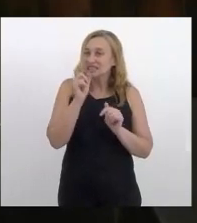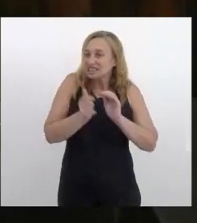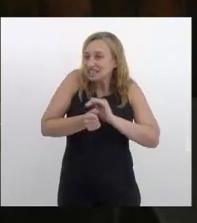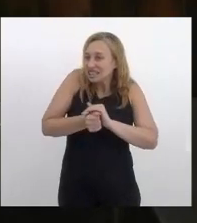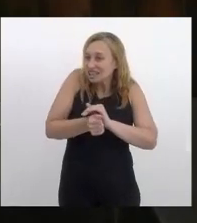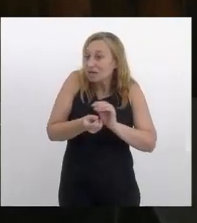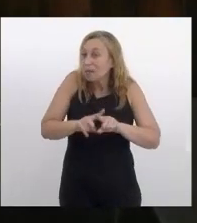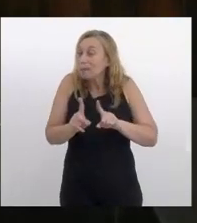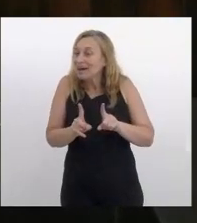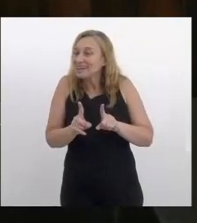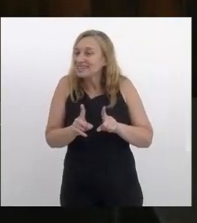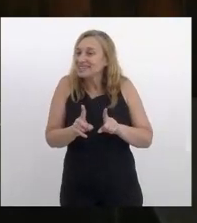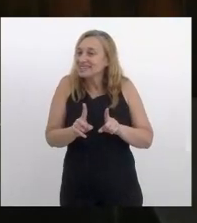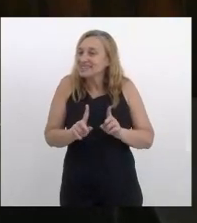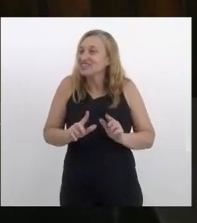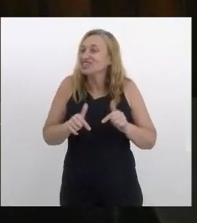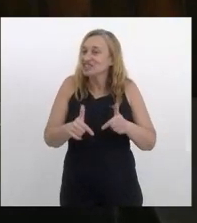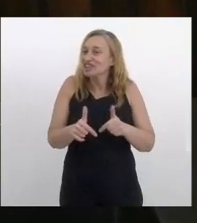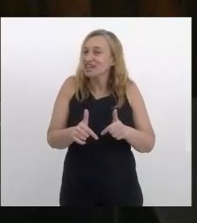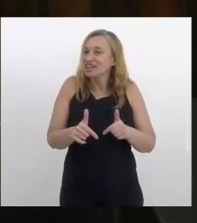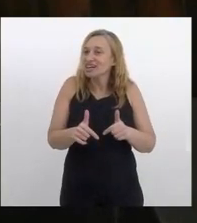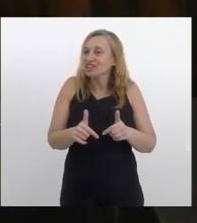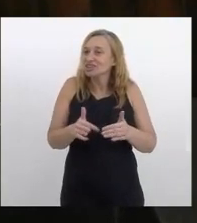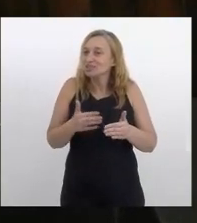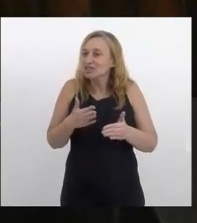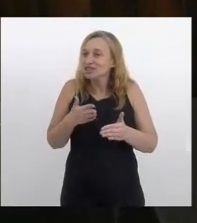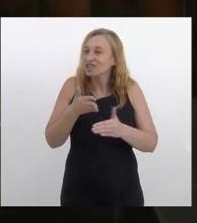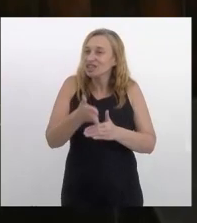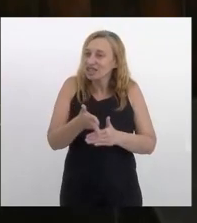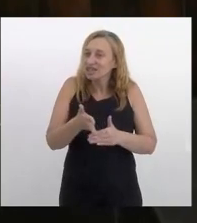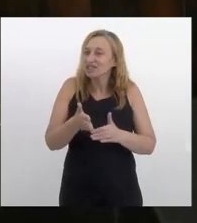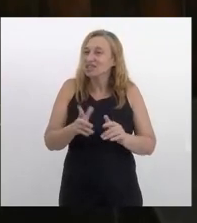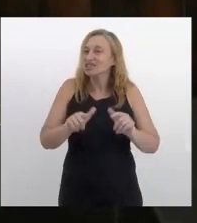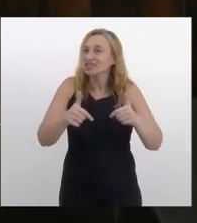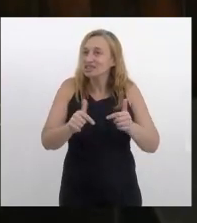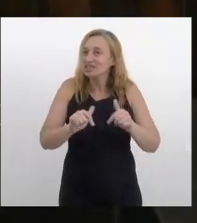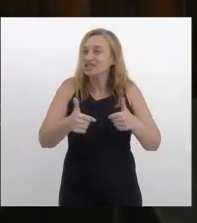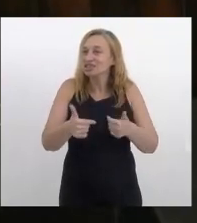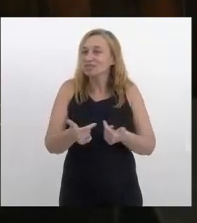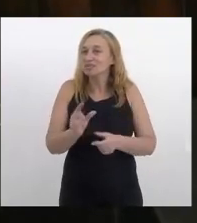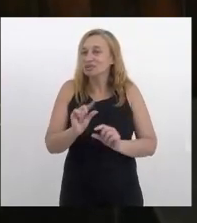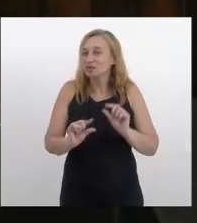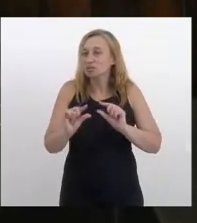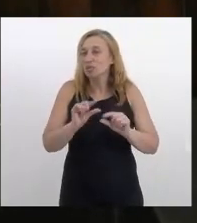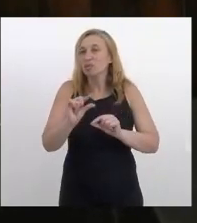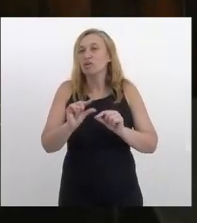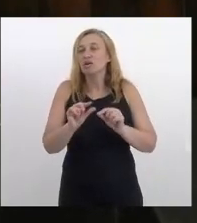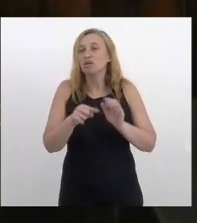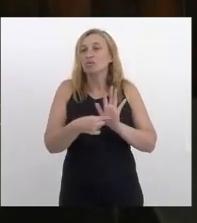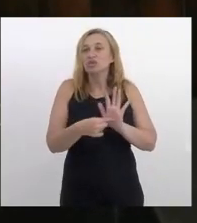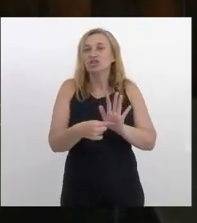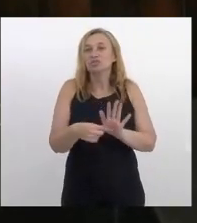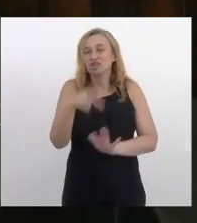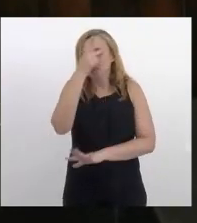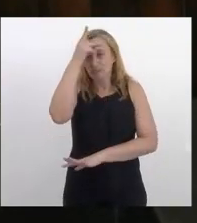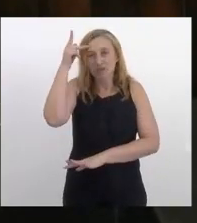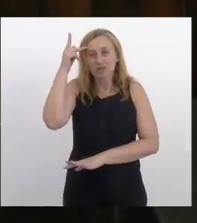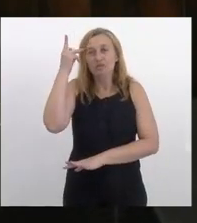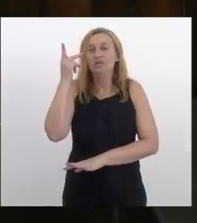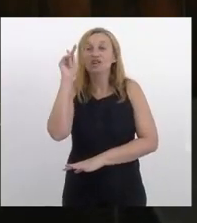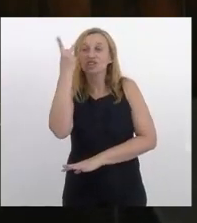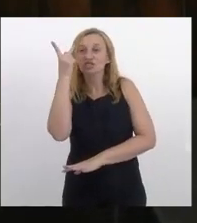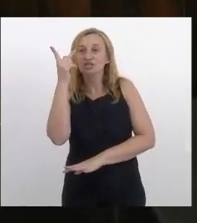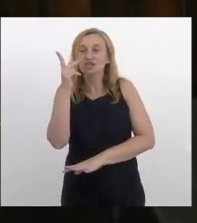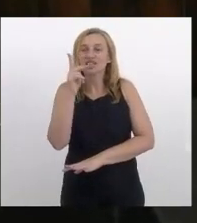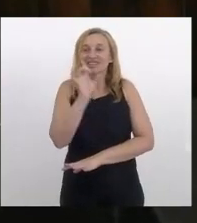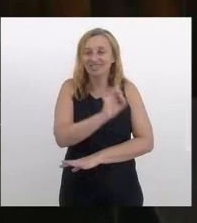ocupamos os nossos lugares, e cada vez mais. Nós levamos as pessoas à história de